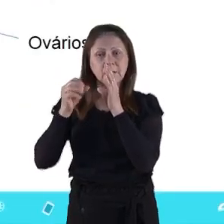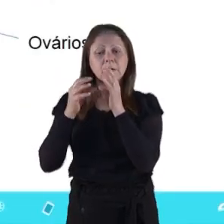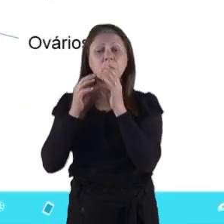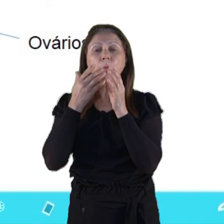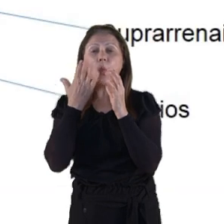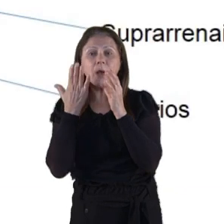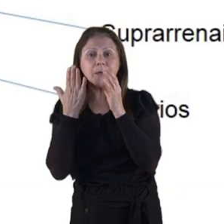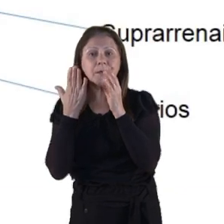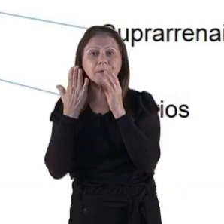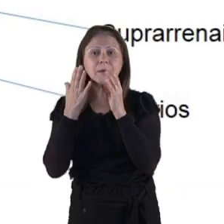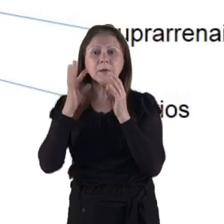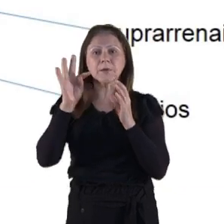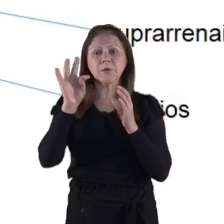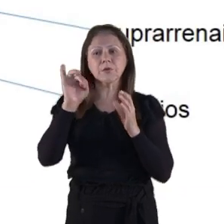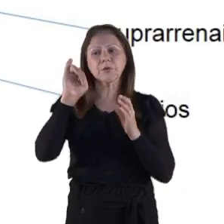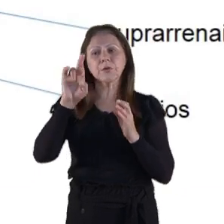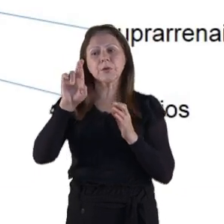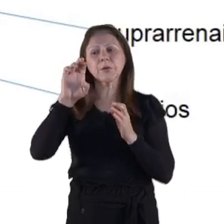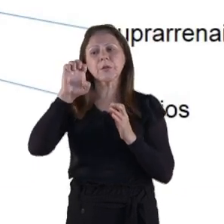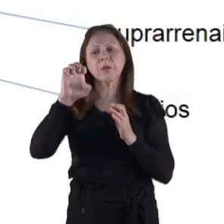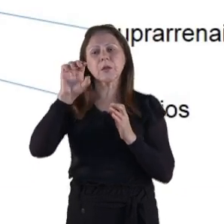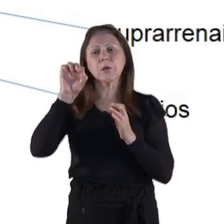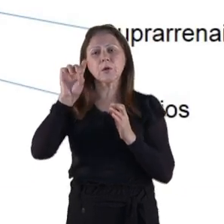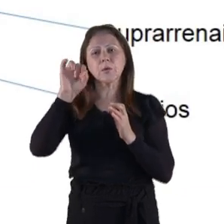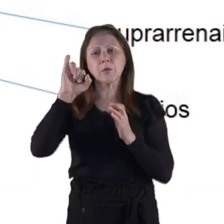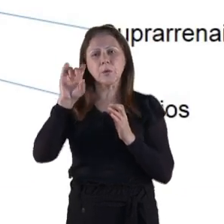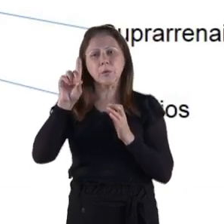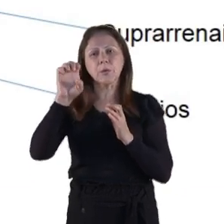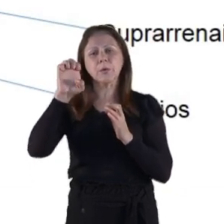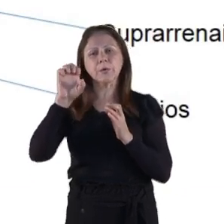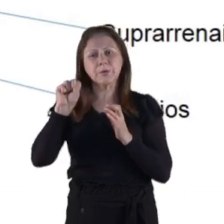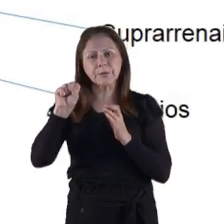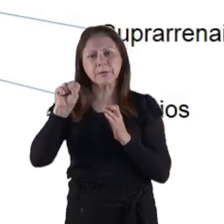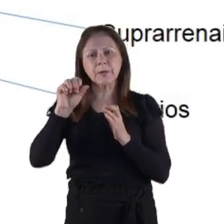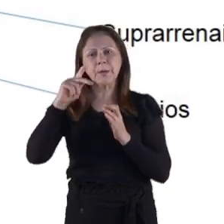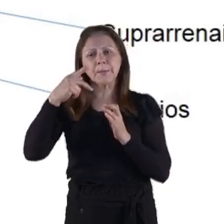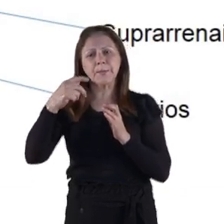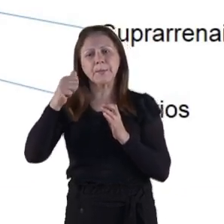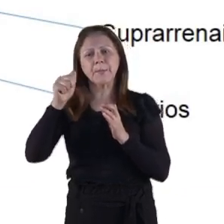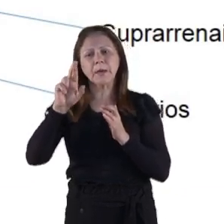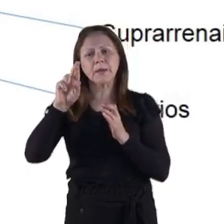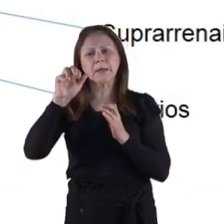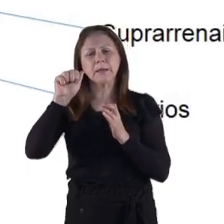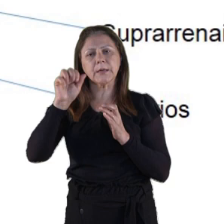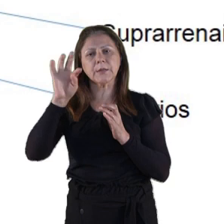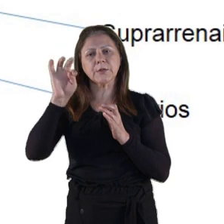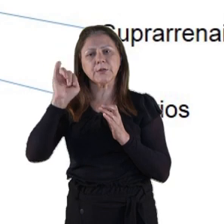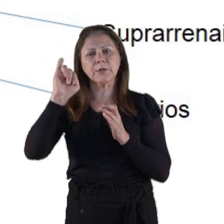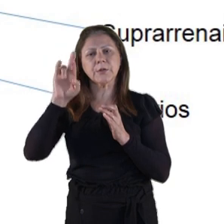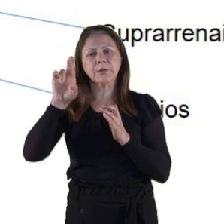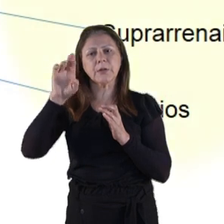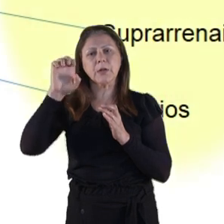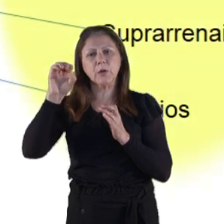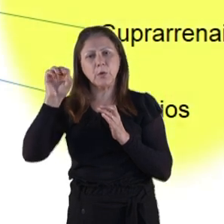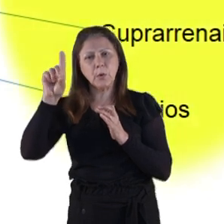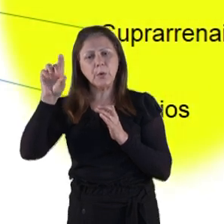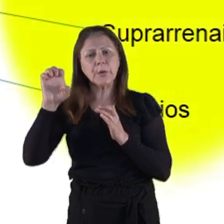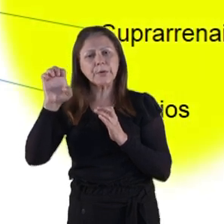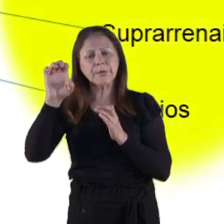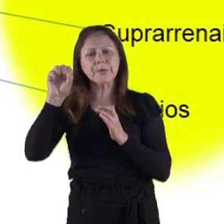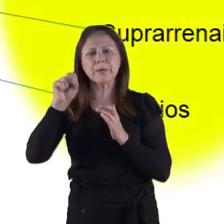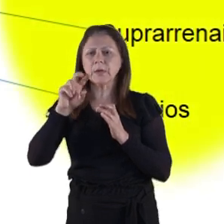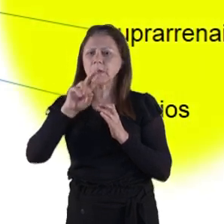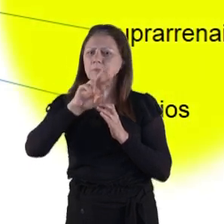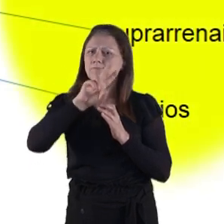sistema endócrino. Tem a tireoide, paratireoide, o timo, pâncreas, testículos, no caso dos homens, ovários no